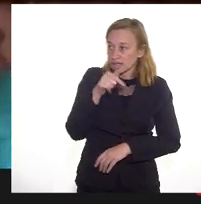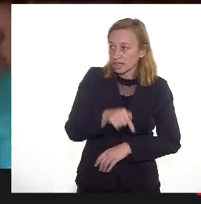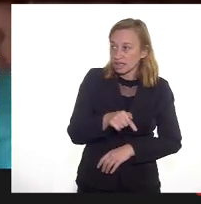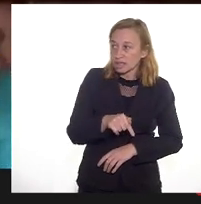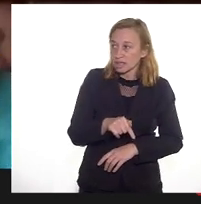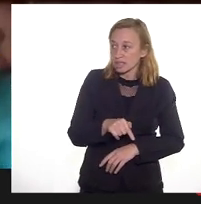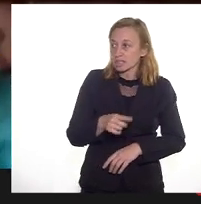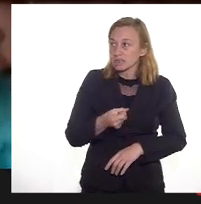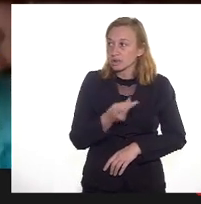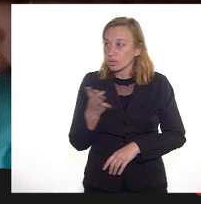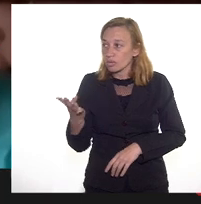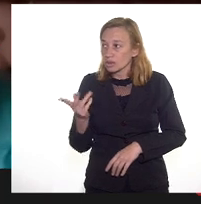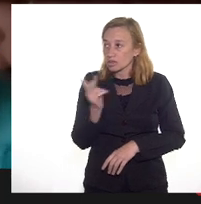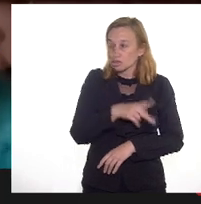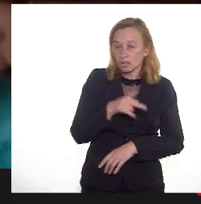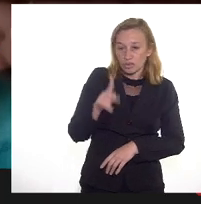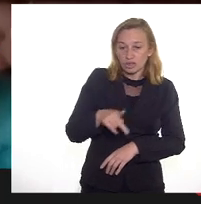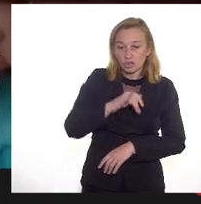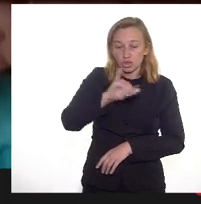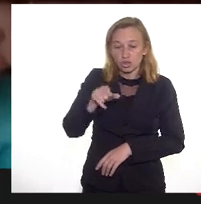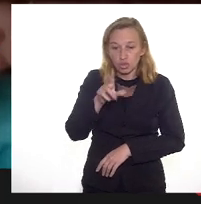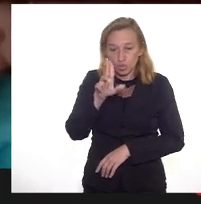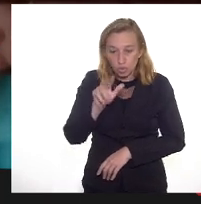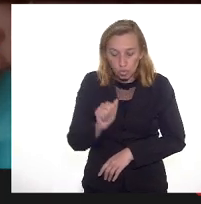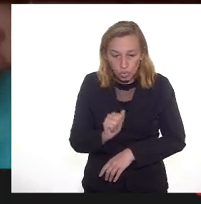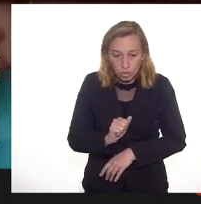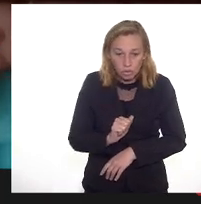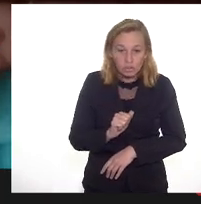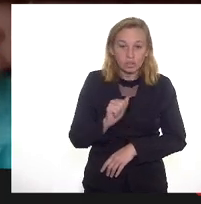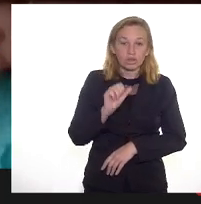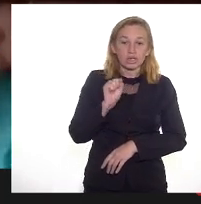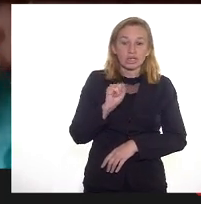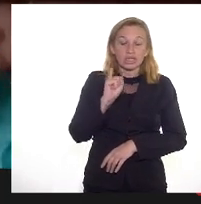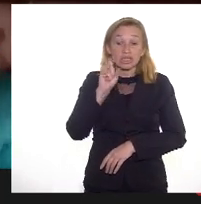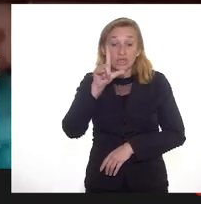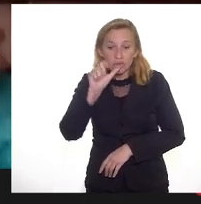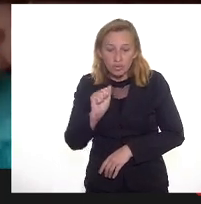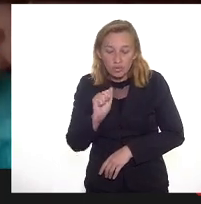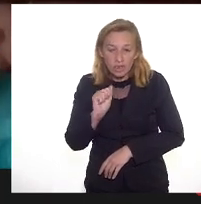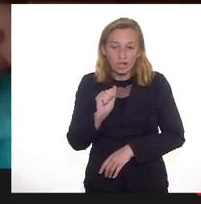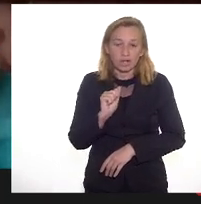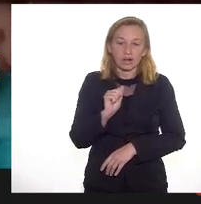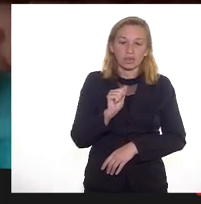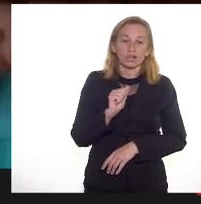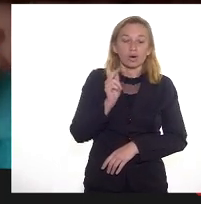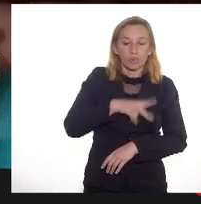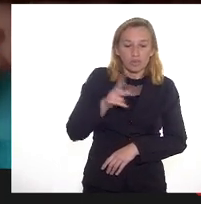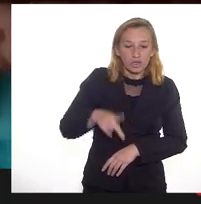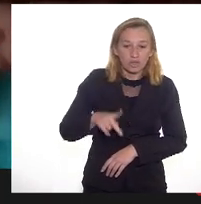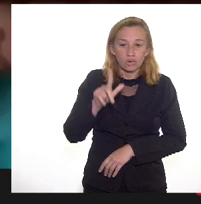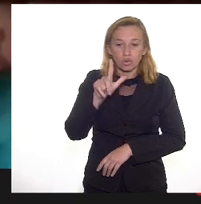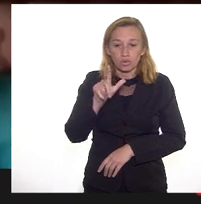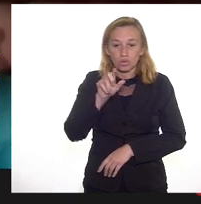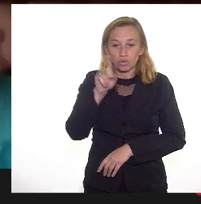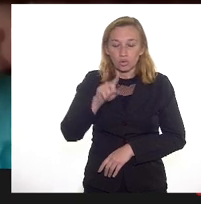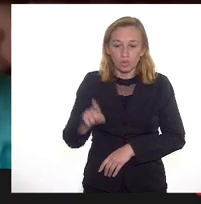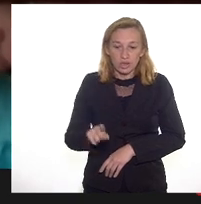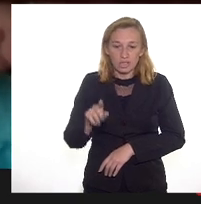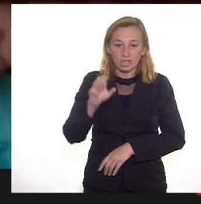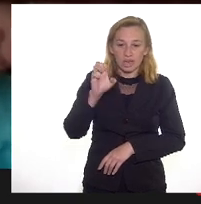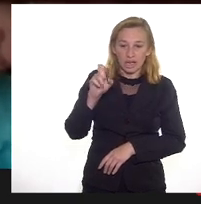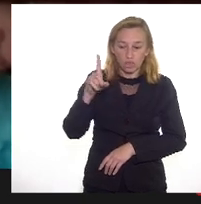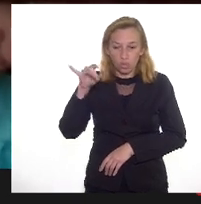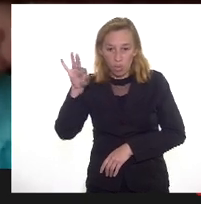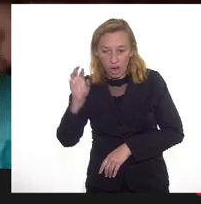quanto as professoras Julita Lengruber, Silvia Ramos, né, o professor Luiz Eduardo Soares,